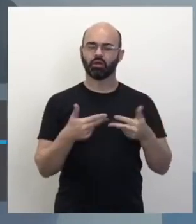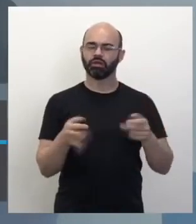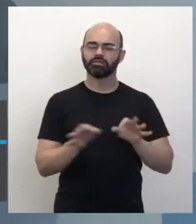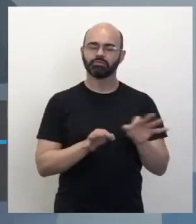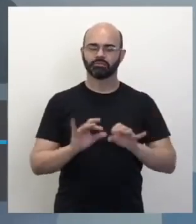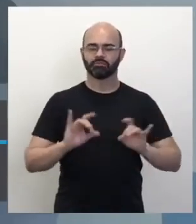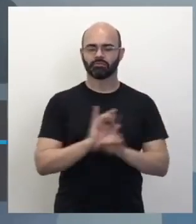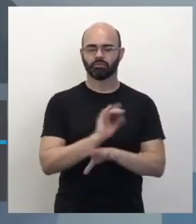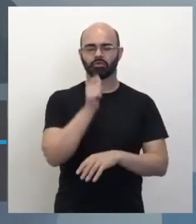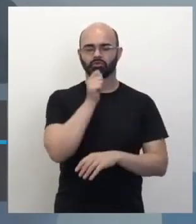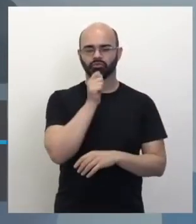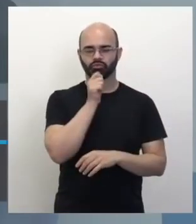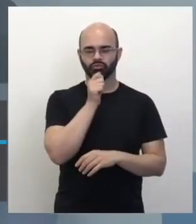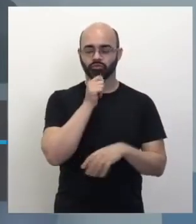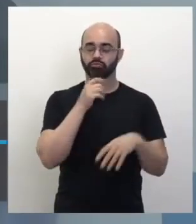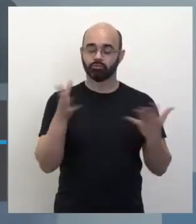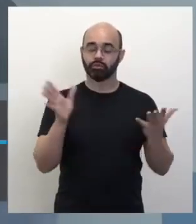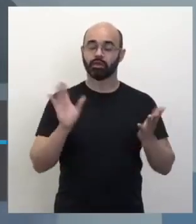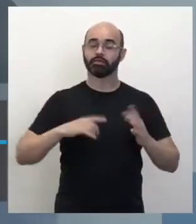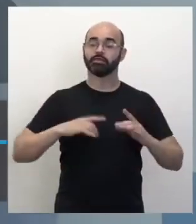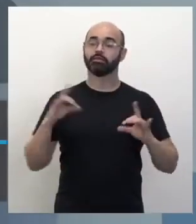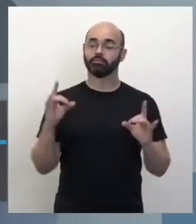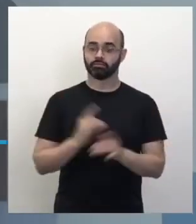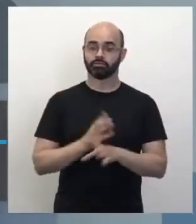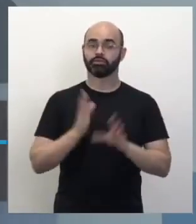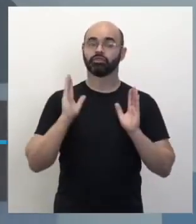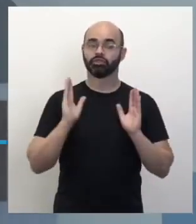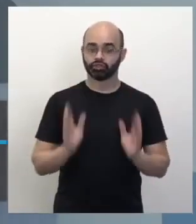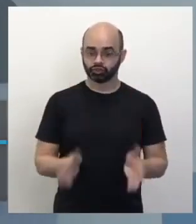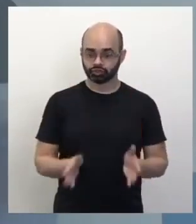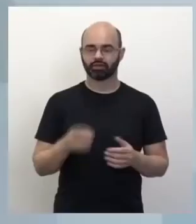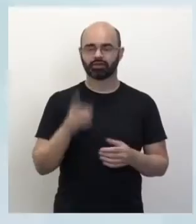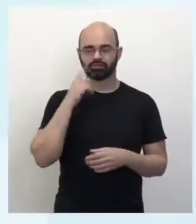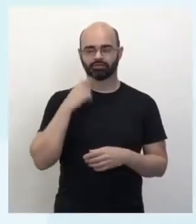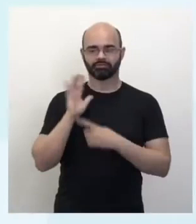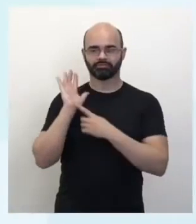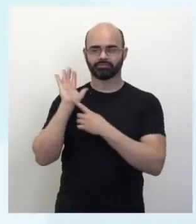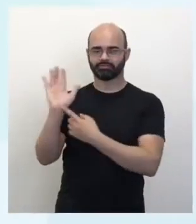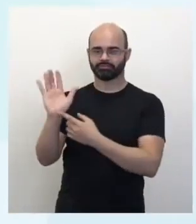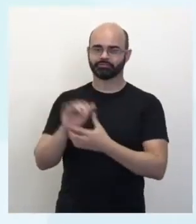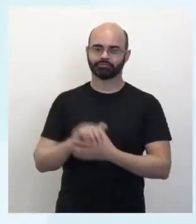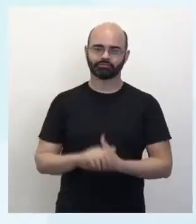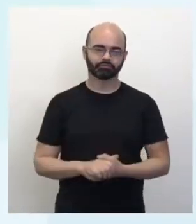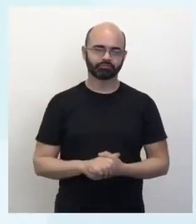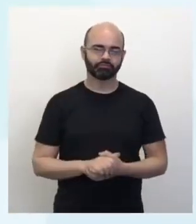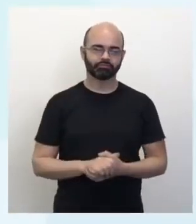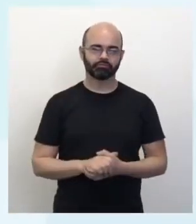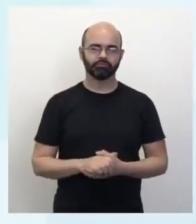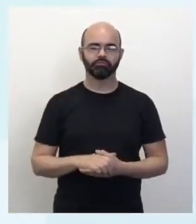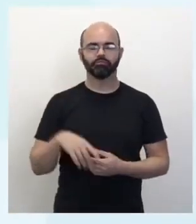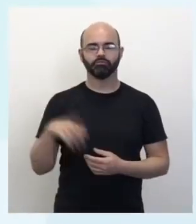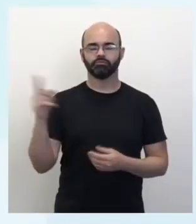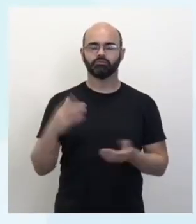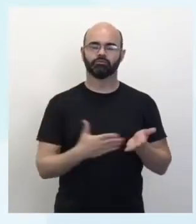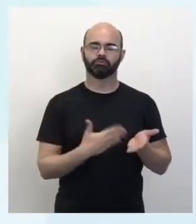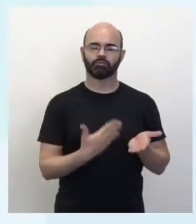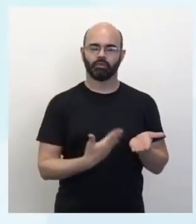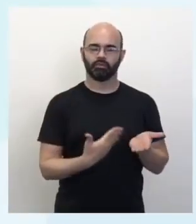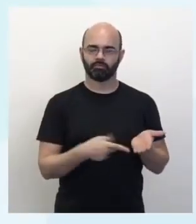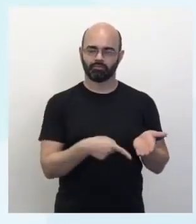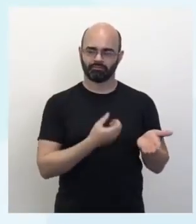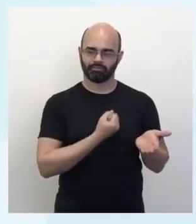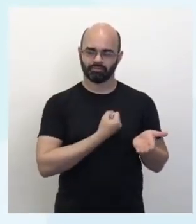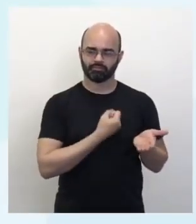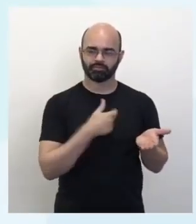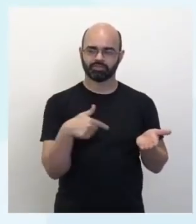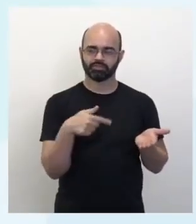vai falar de uma coisa planejada e aí a gente tem aqui para vocês na tela. Olha só, esse aqui está na página 72 e